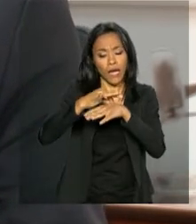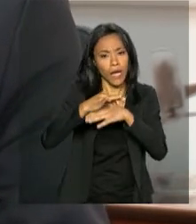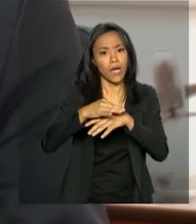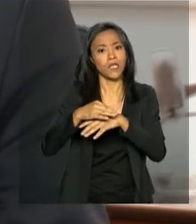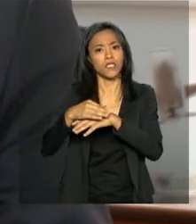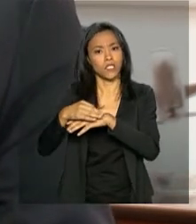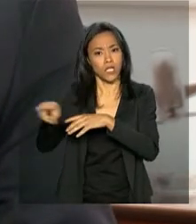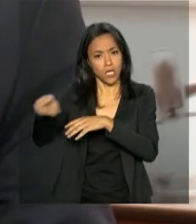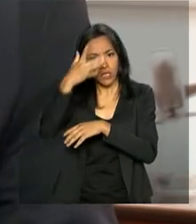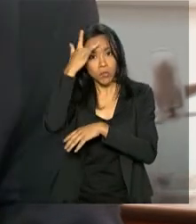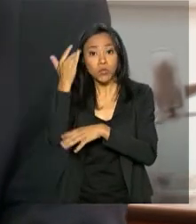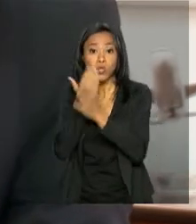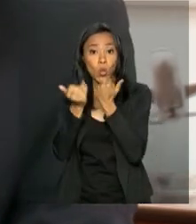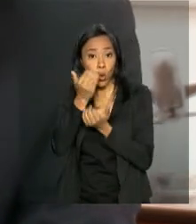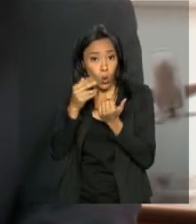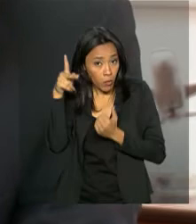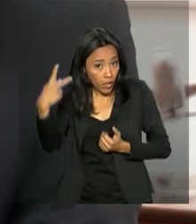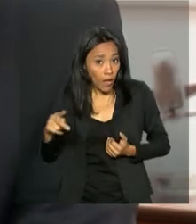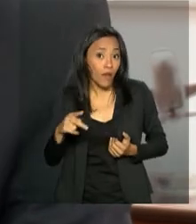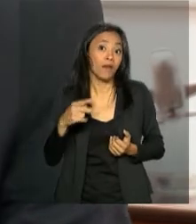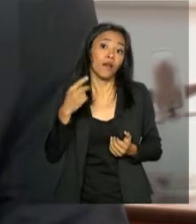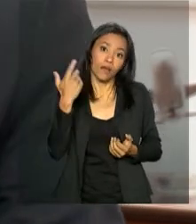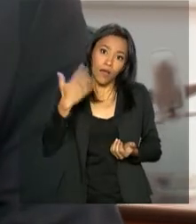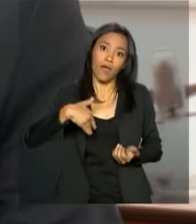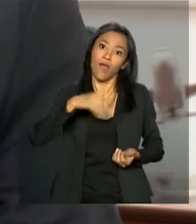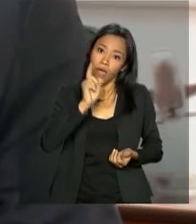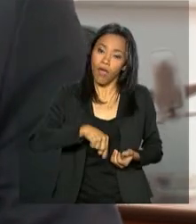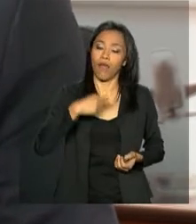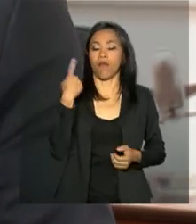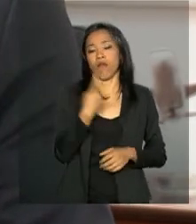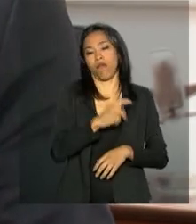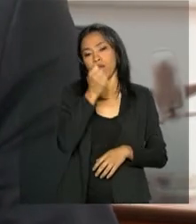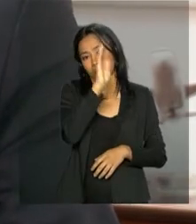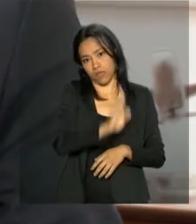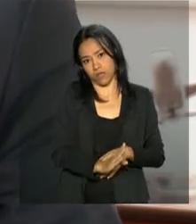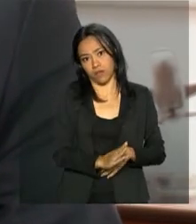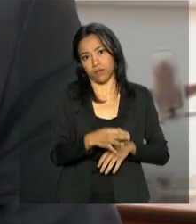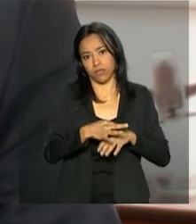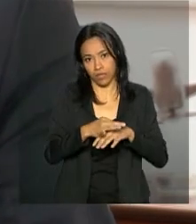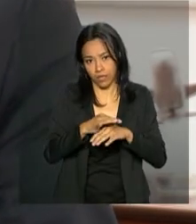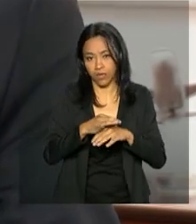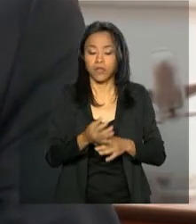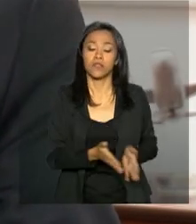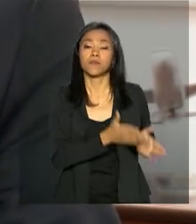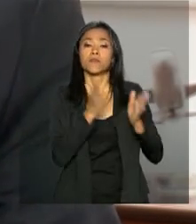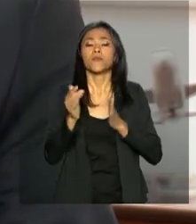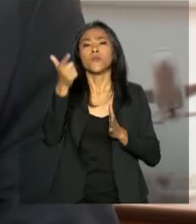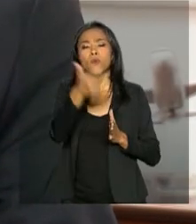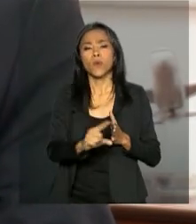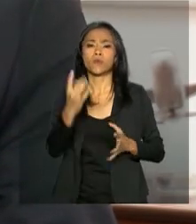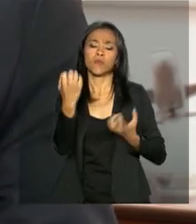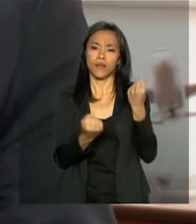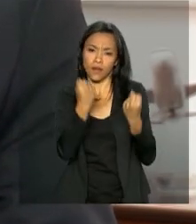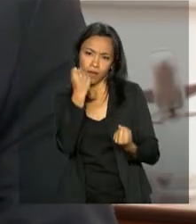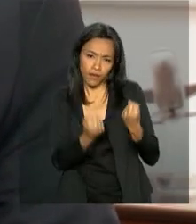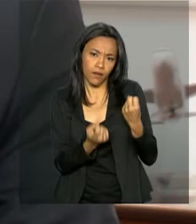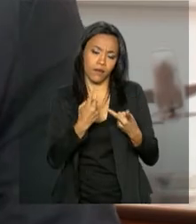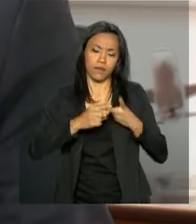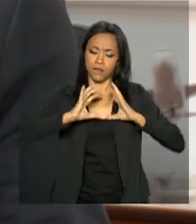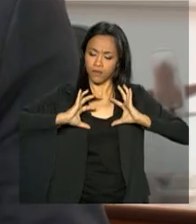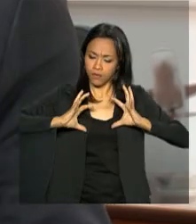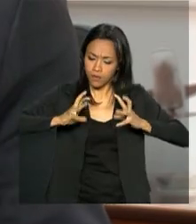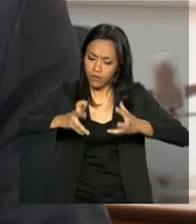chile grande parte dela vem vem do brasil e também no caso aí ou é veículos automotores tratores que